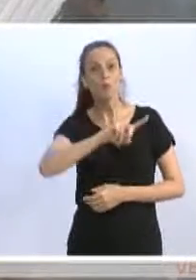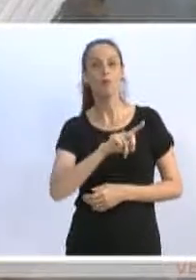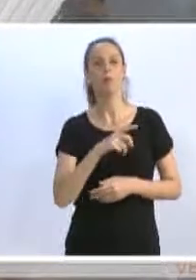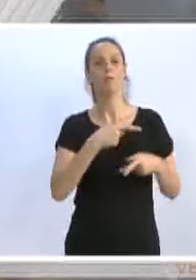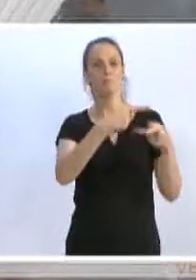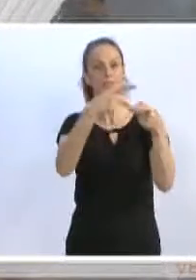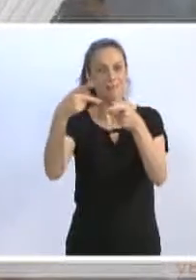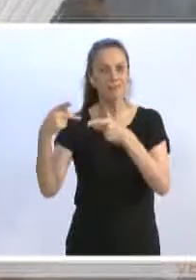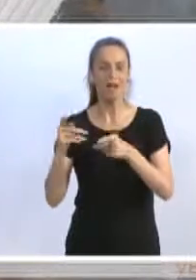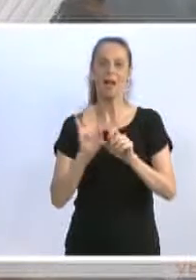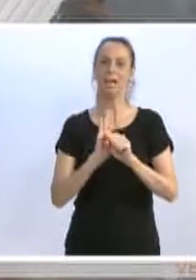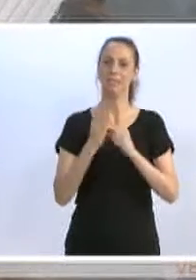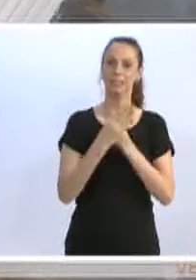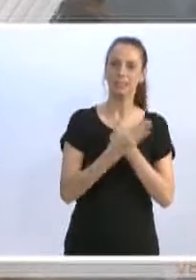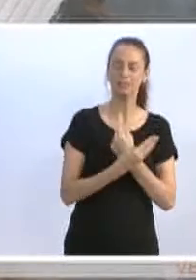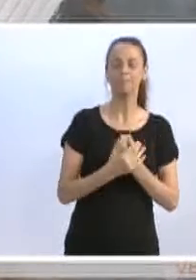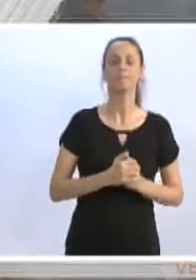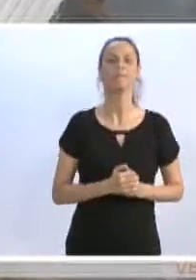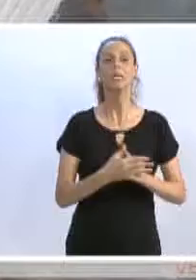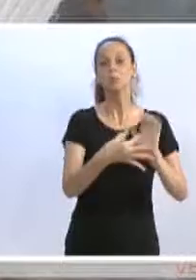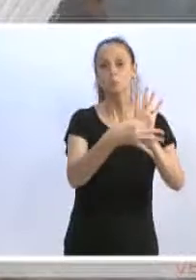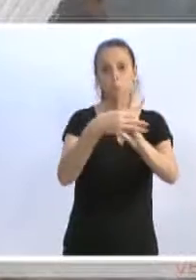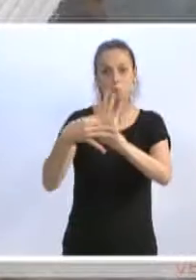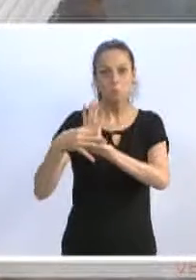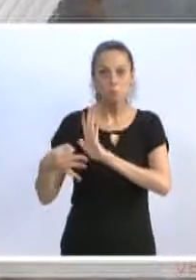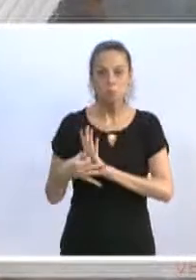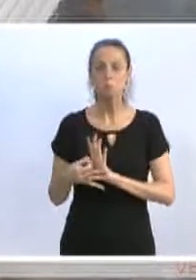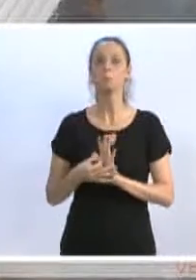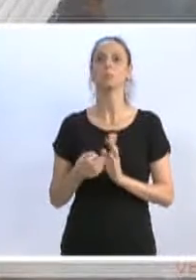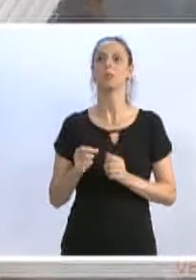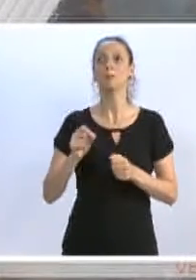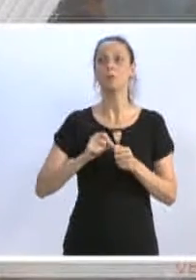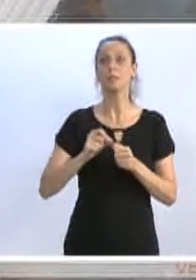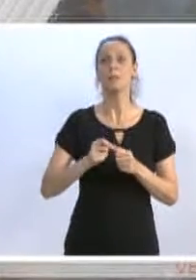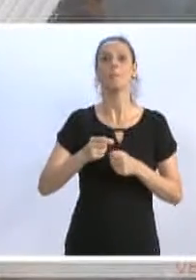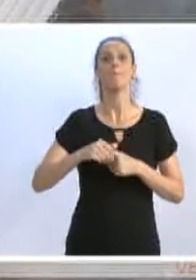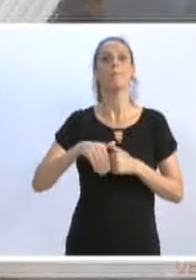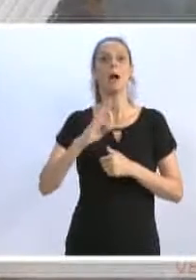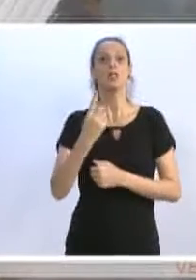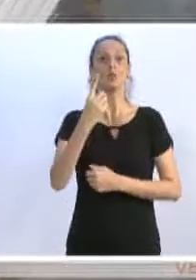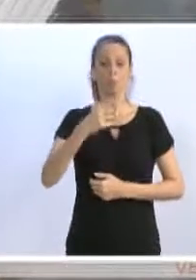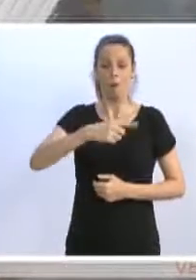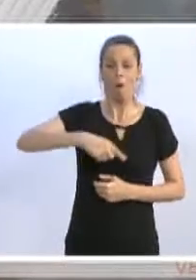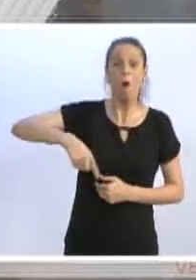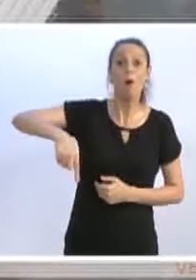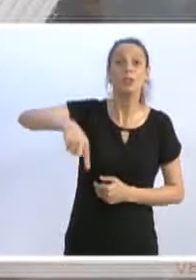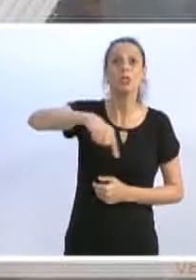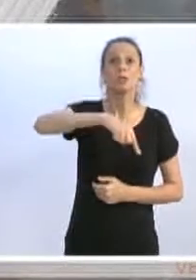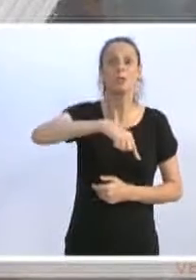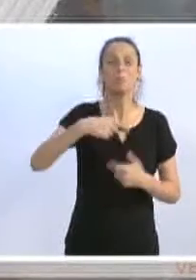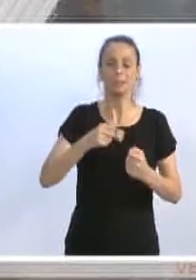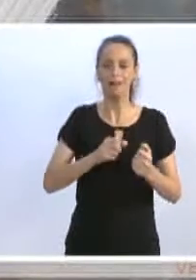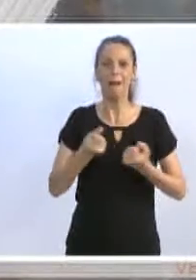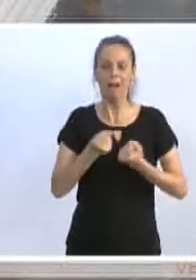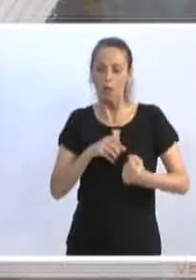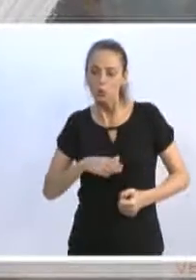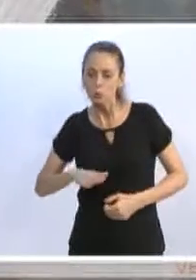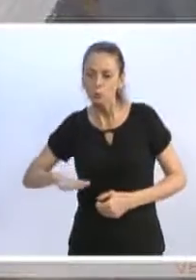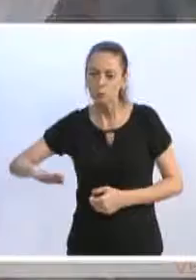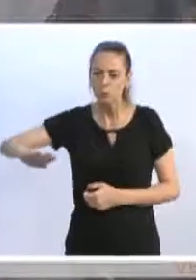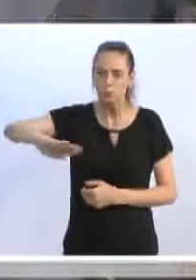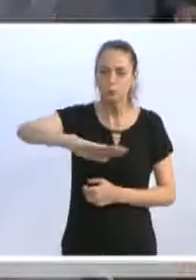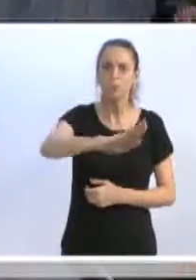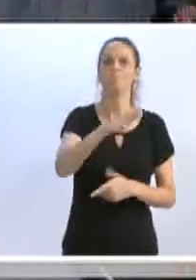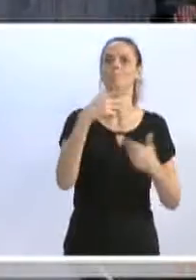e fomos ali fizemos a sugestão para que a gente faça mais uma rótula vereadora mirim quem precisa ter rótulos da cidade pra gente ter mobilidade e essa